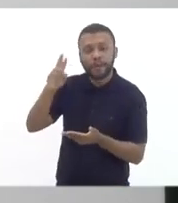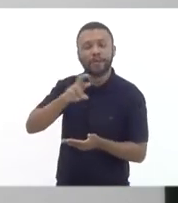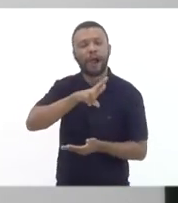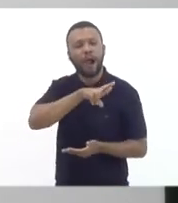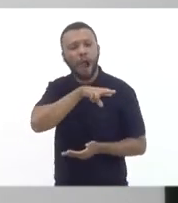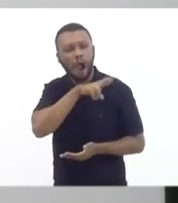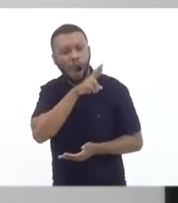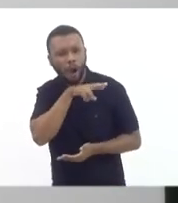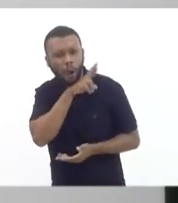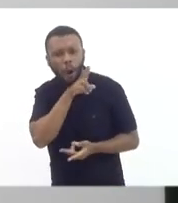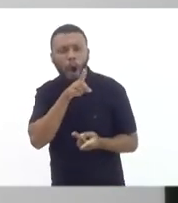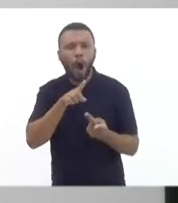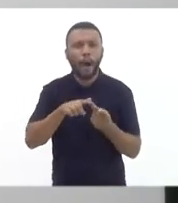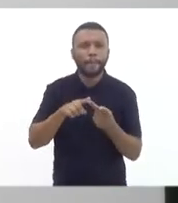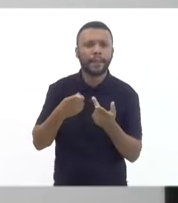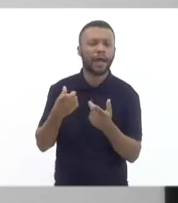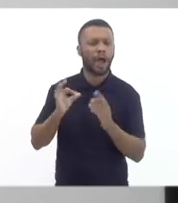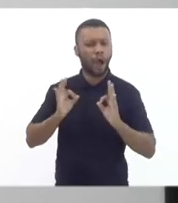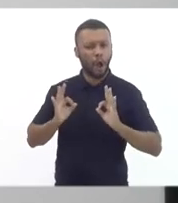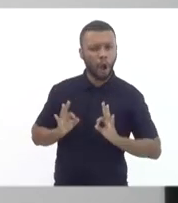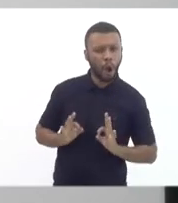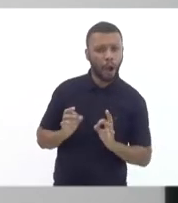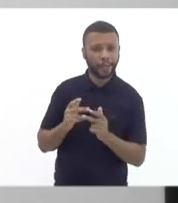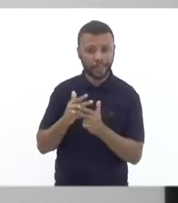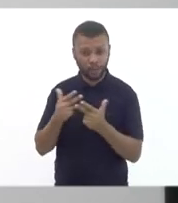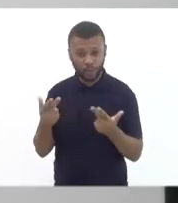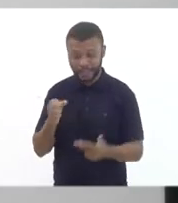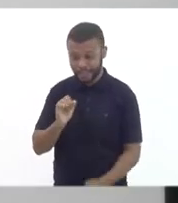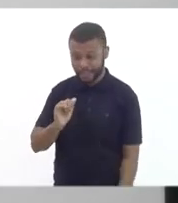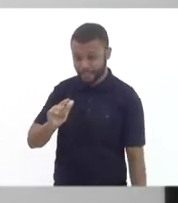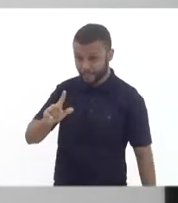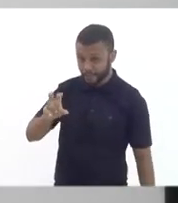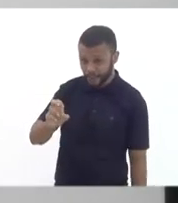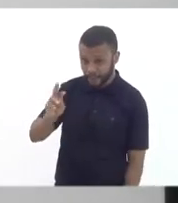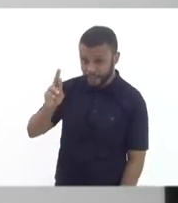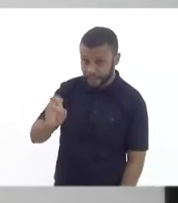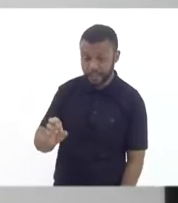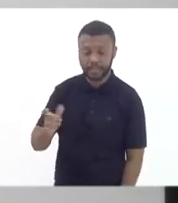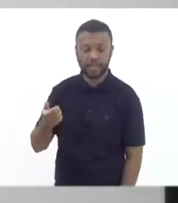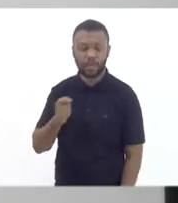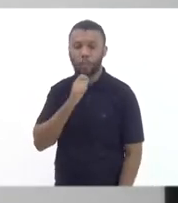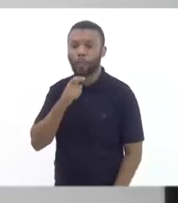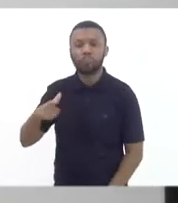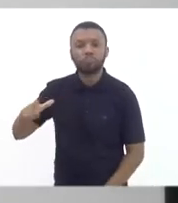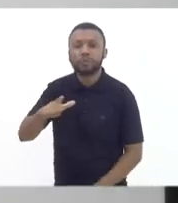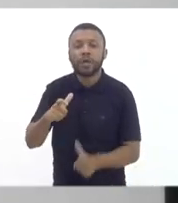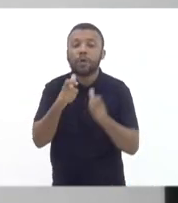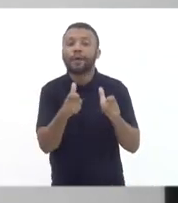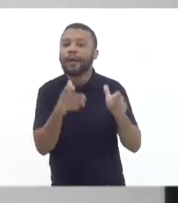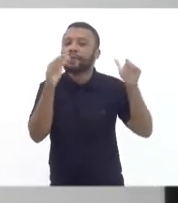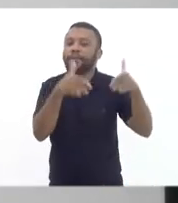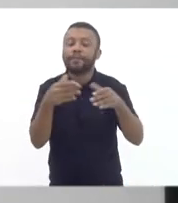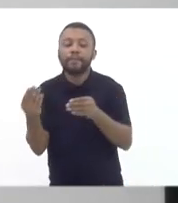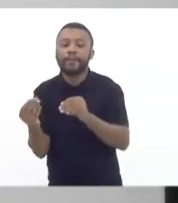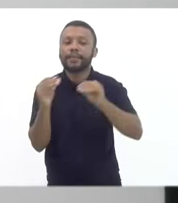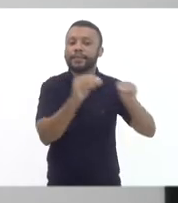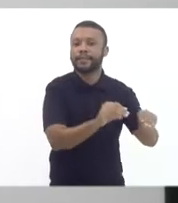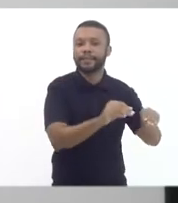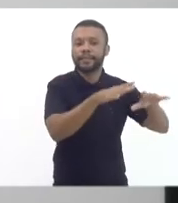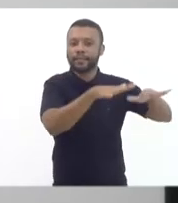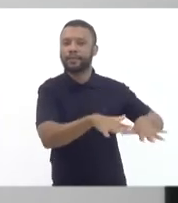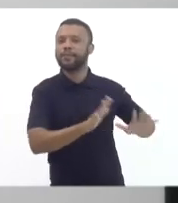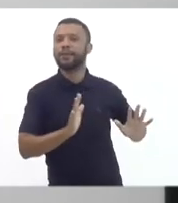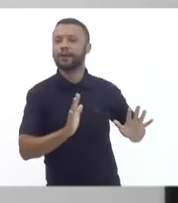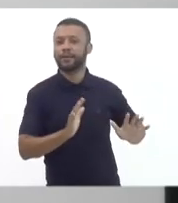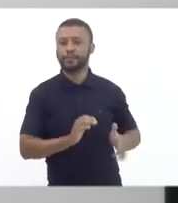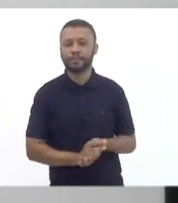no local porque não tem para onde levar, não só doméstico, quanto silvestre. É o problema, né? Exatamente. Outra questão também que já foi falada